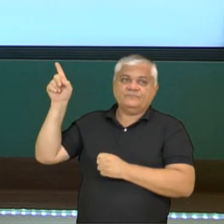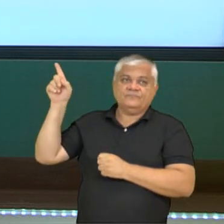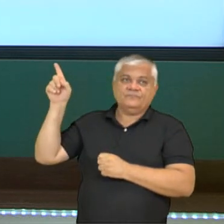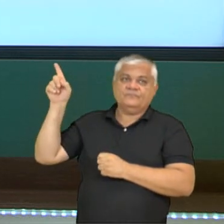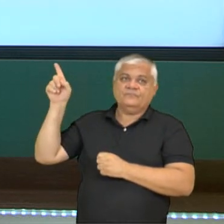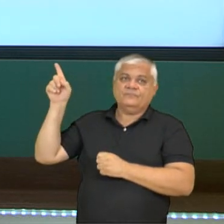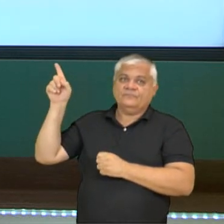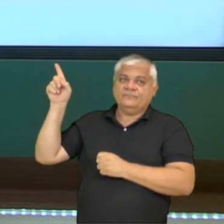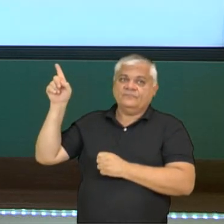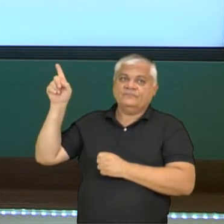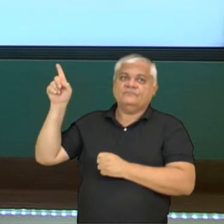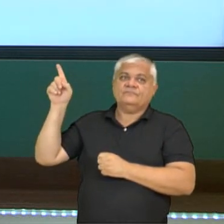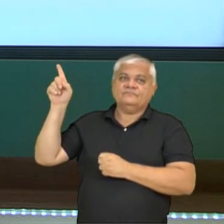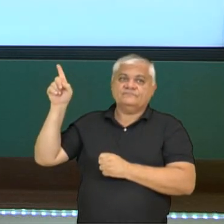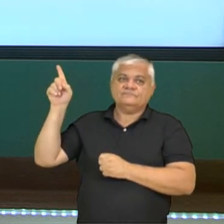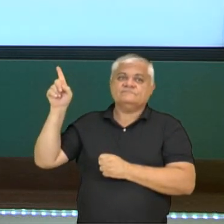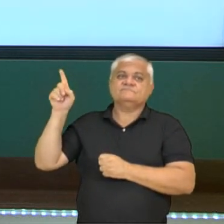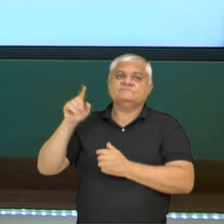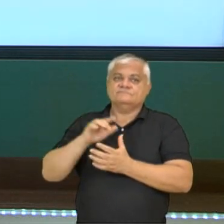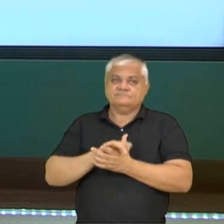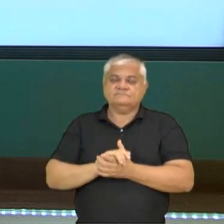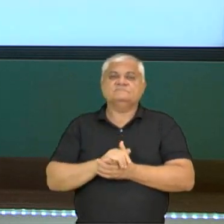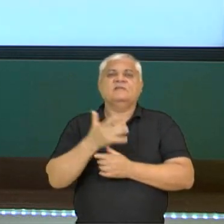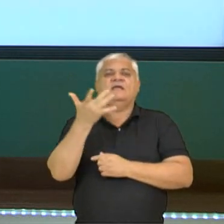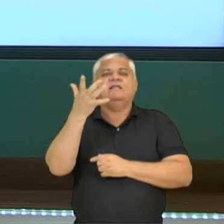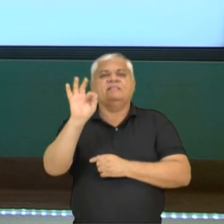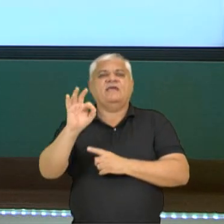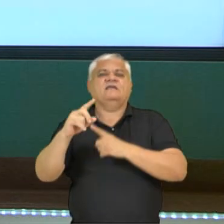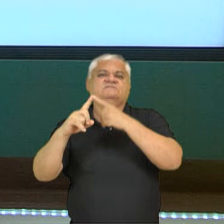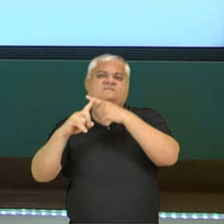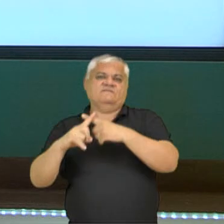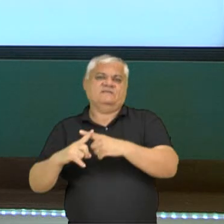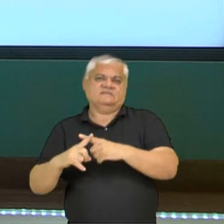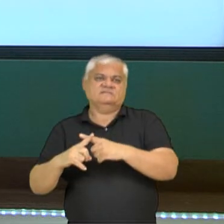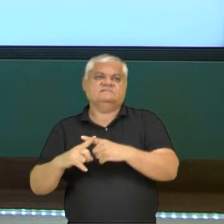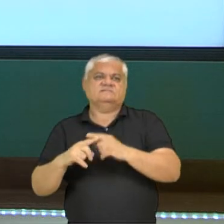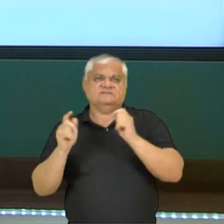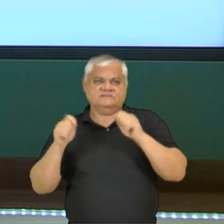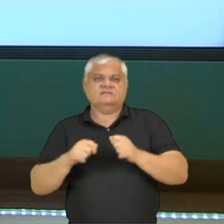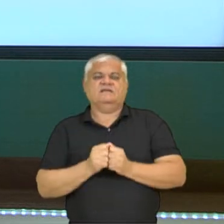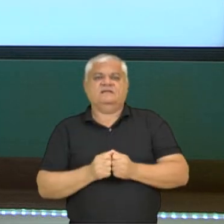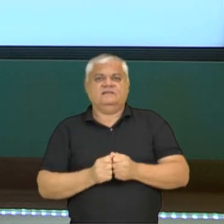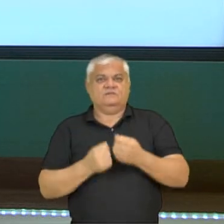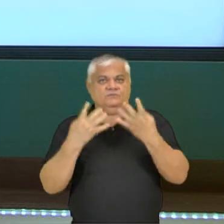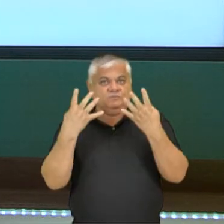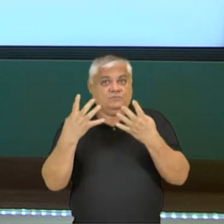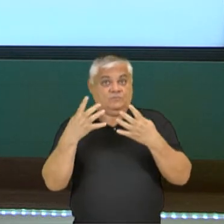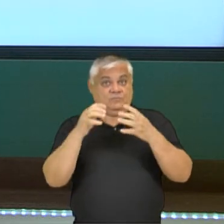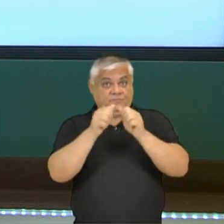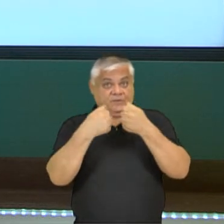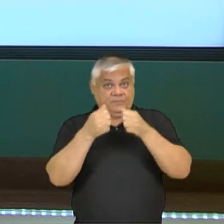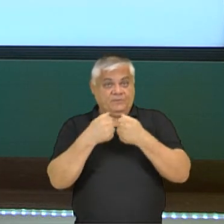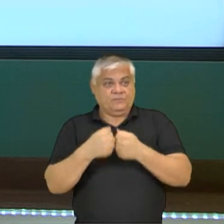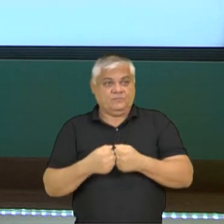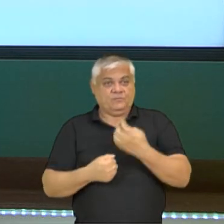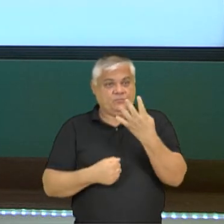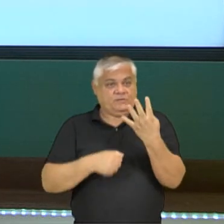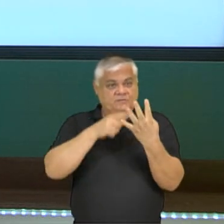2/5, 2/5, enfim. Cabem 10 2/5 nesses 4 pães,